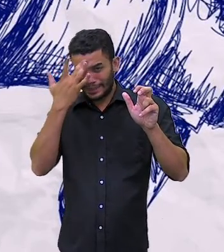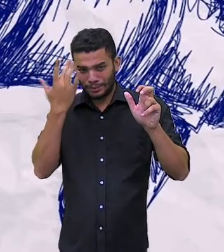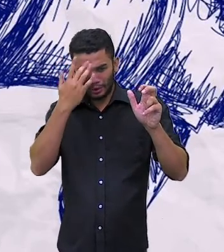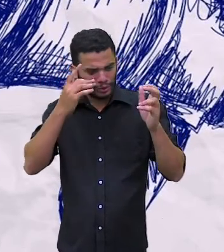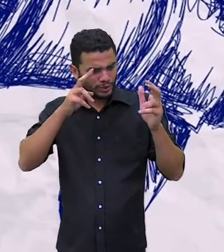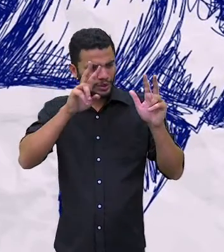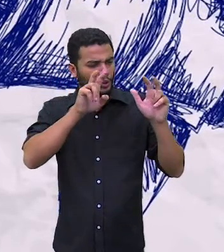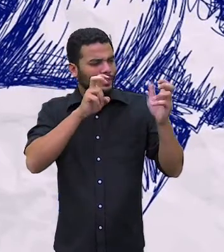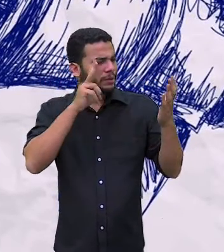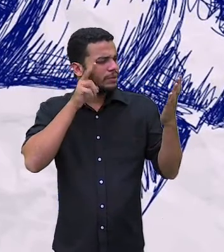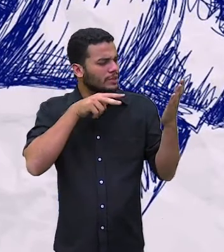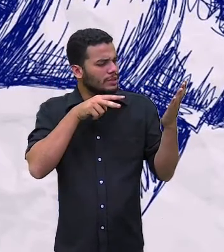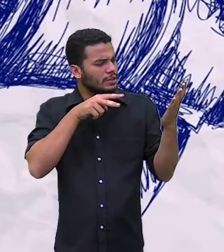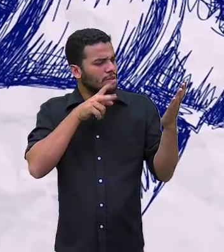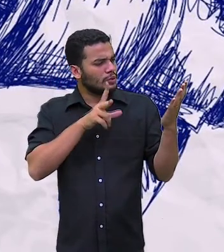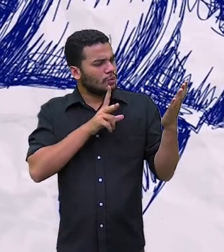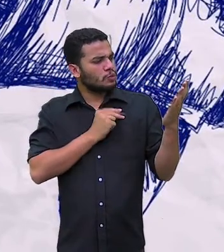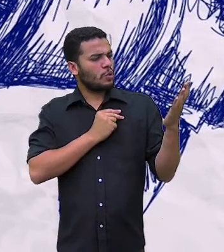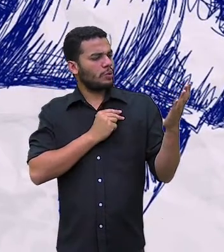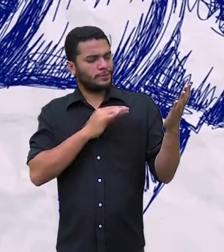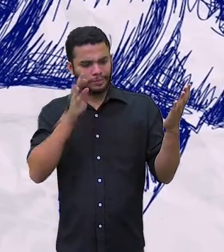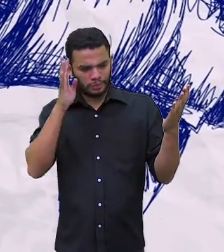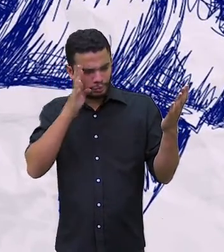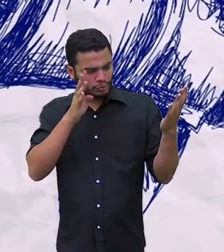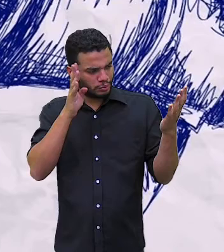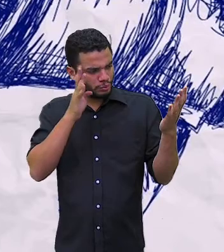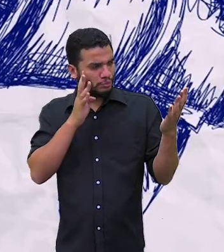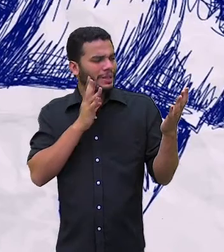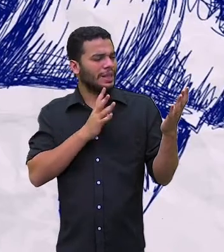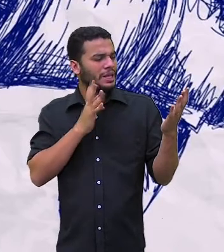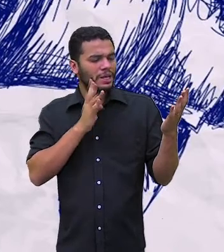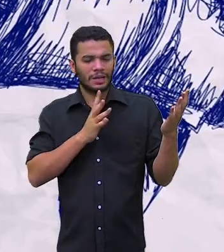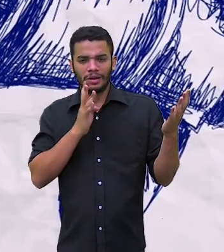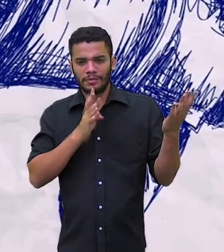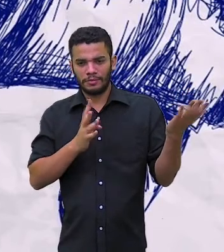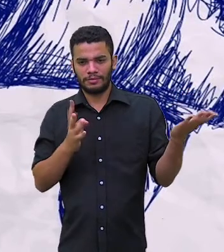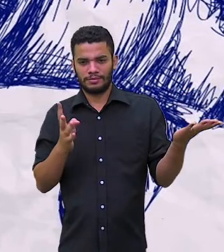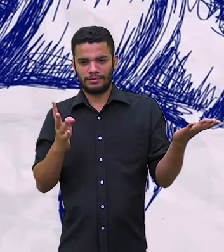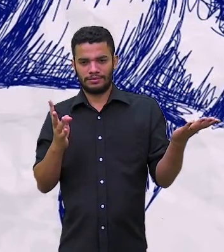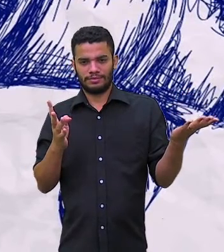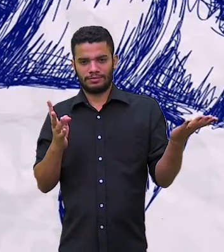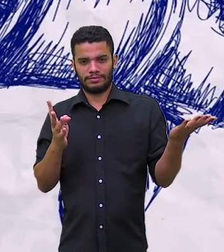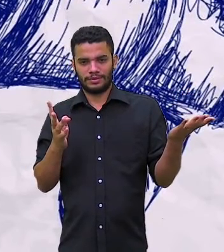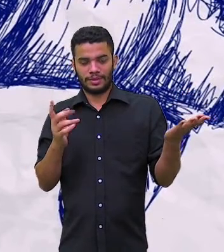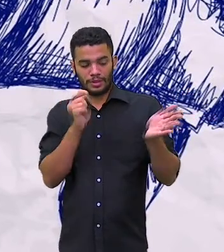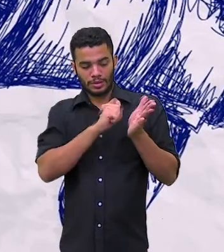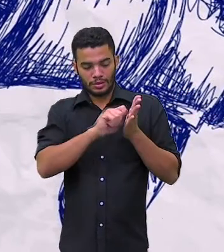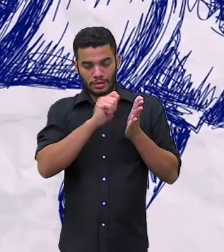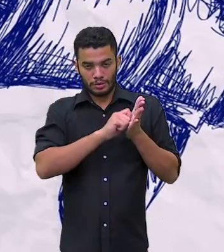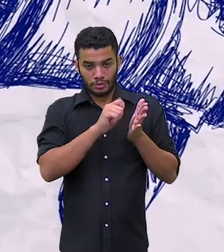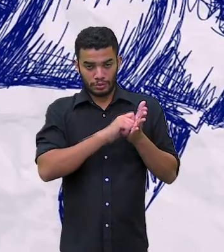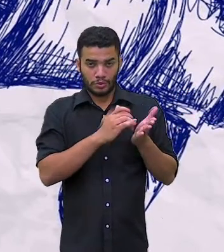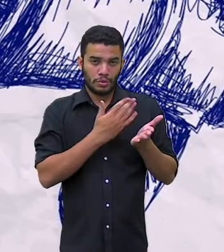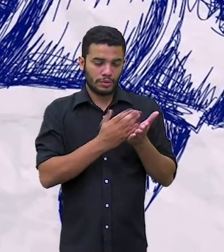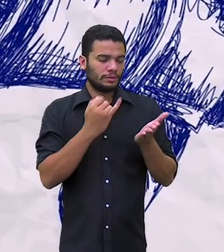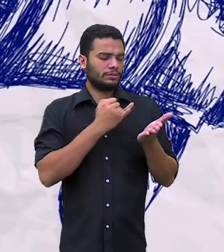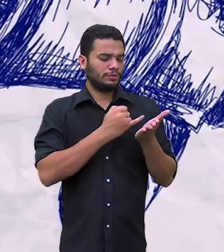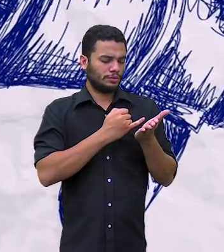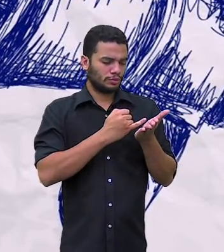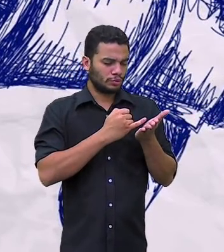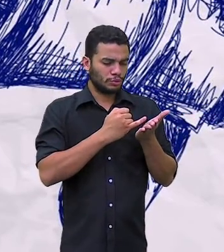né? Pro leitor aí do seu artigo. E comece a escrever. Escreva uma introdução. Faça